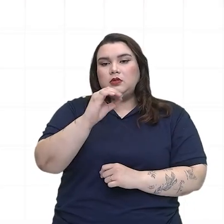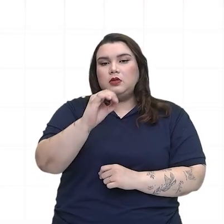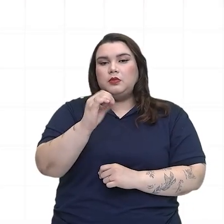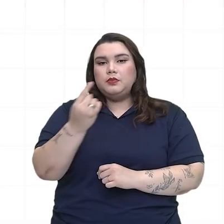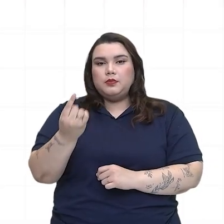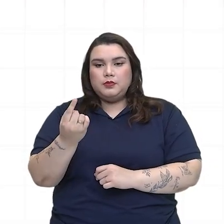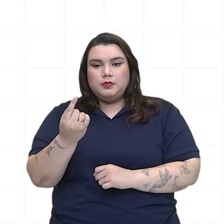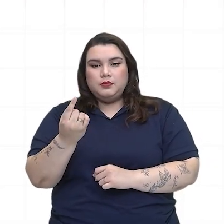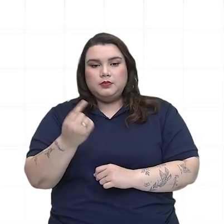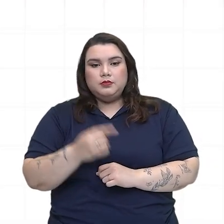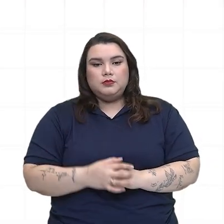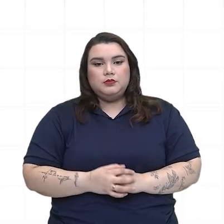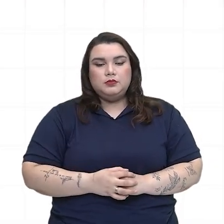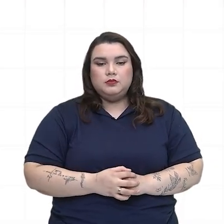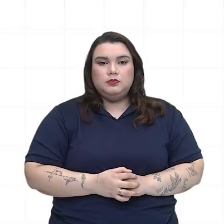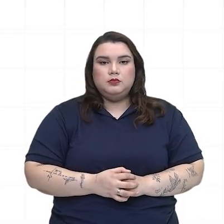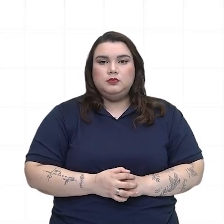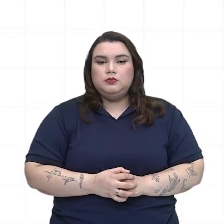0,01.